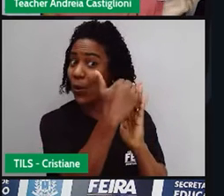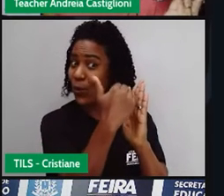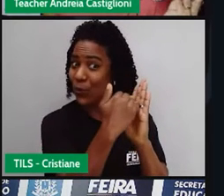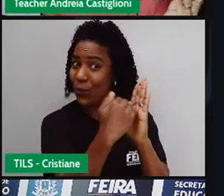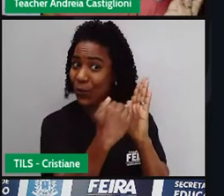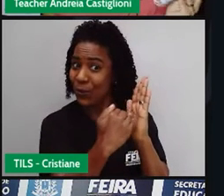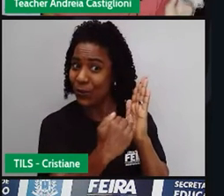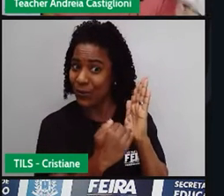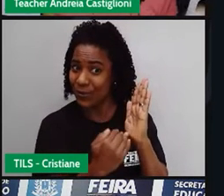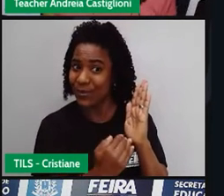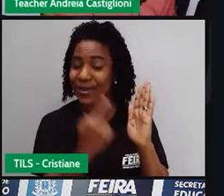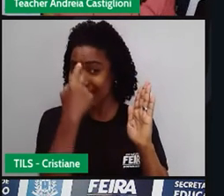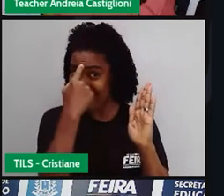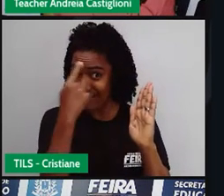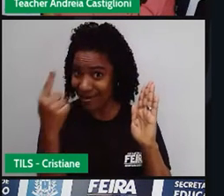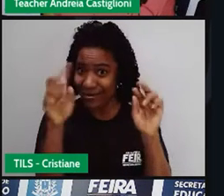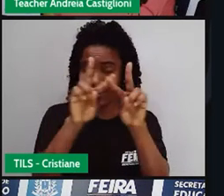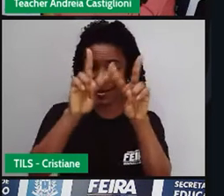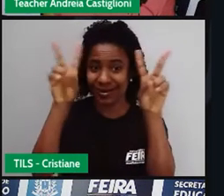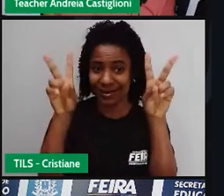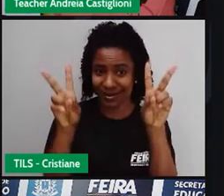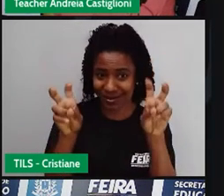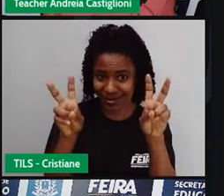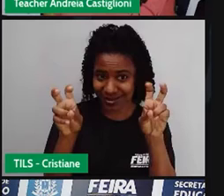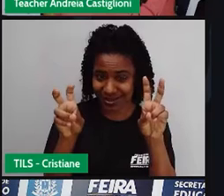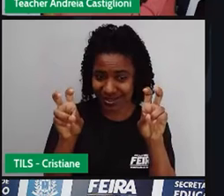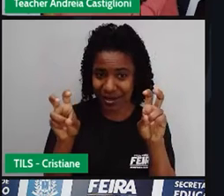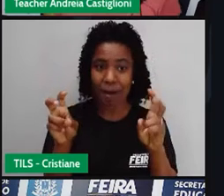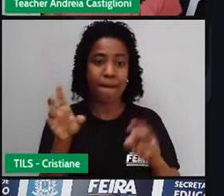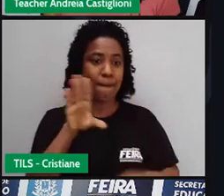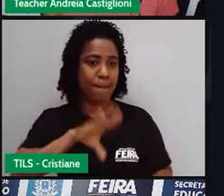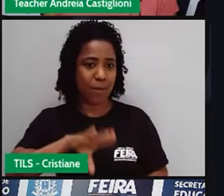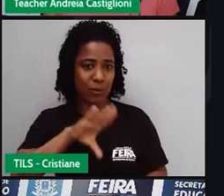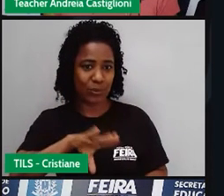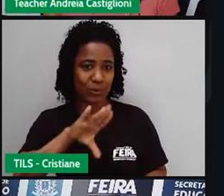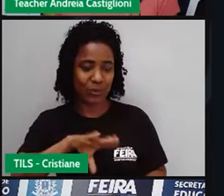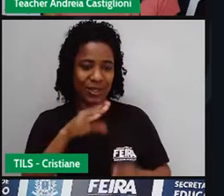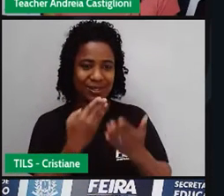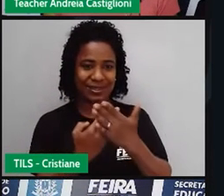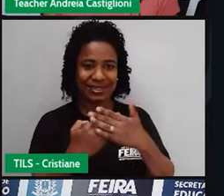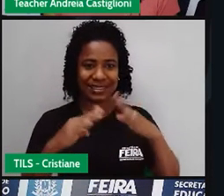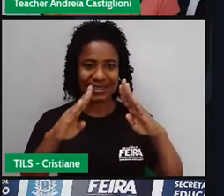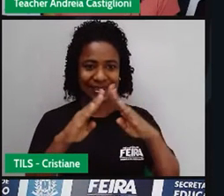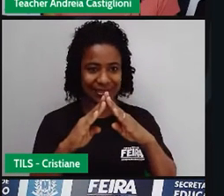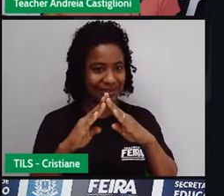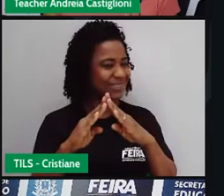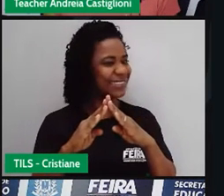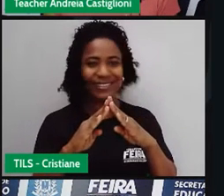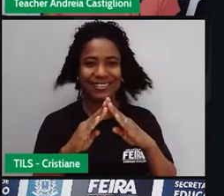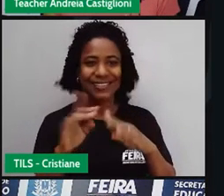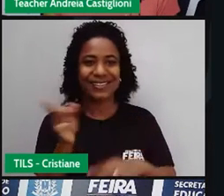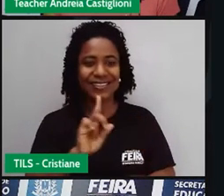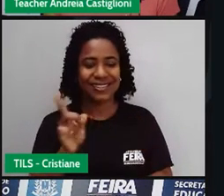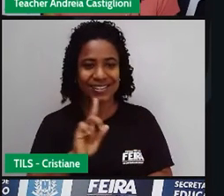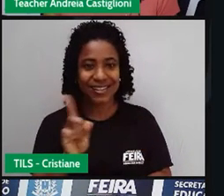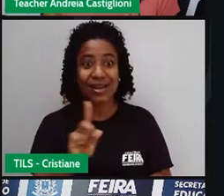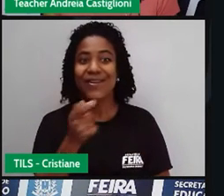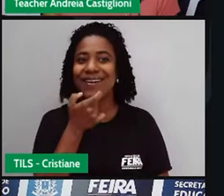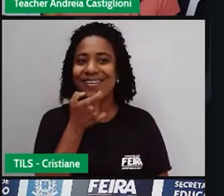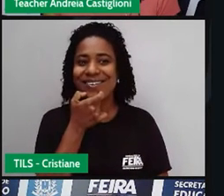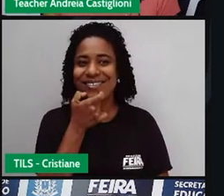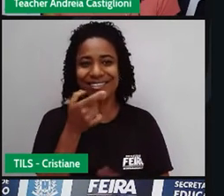lá no aniversário invés de fazer em português vamos aproveitar para acreditar mas para exercitar a